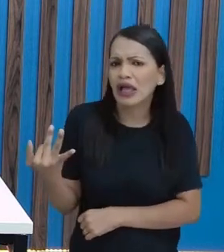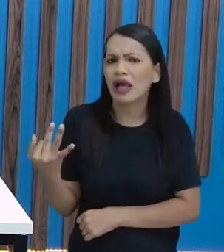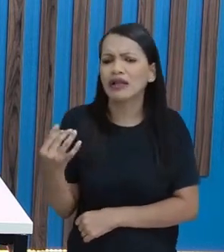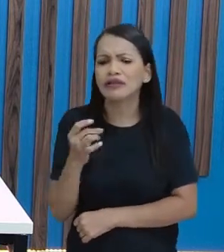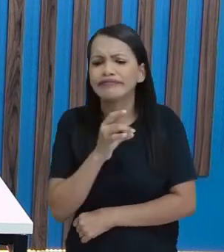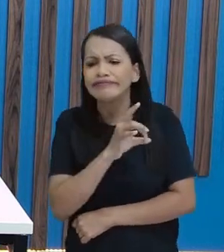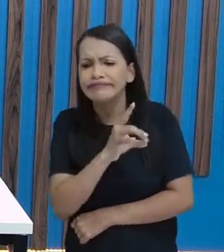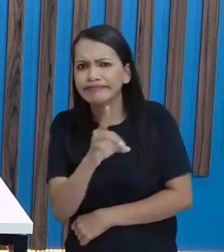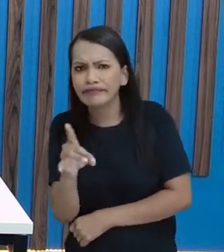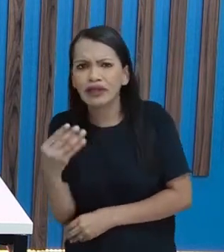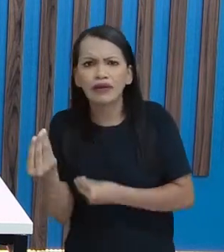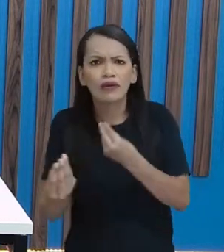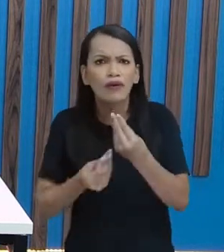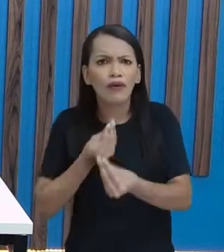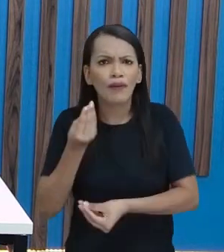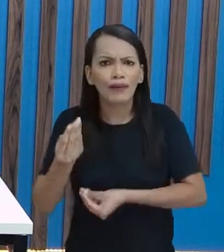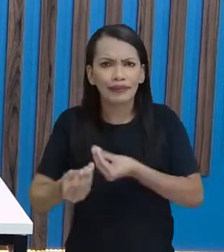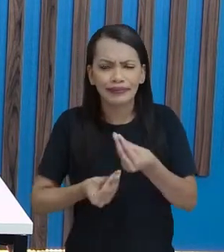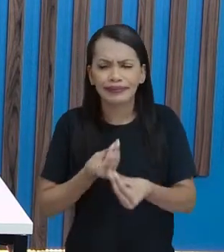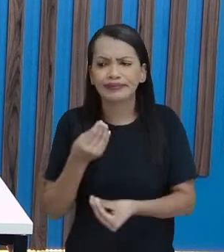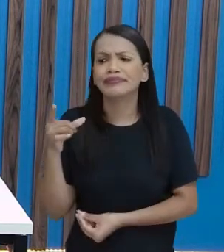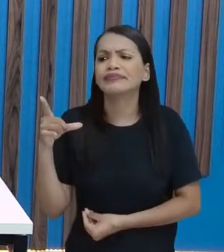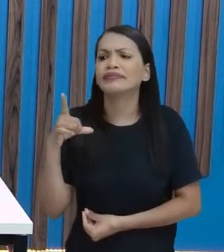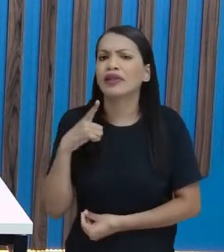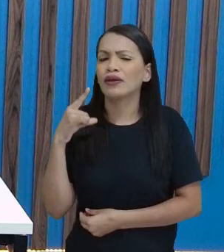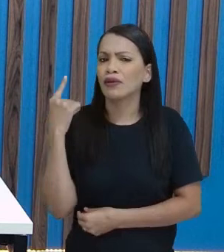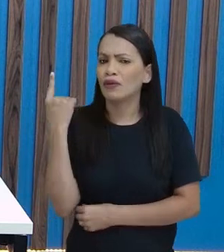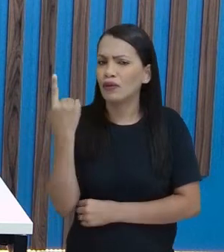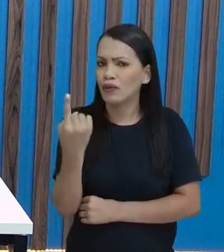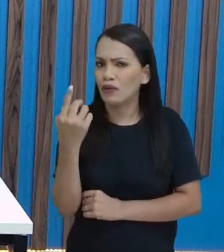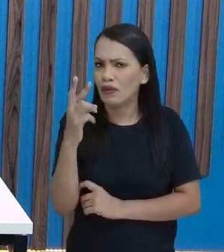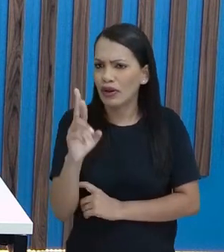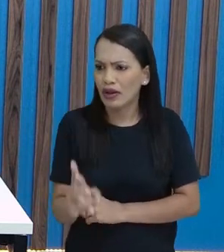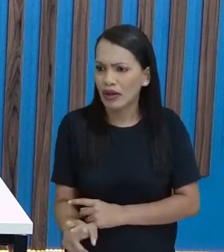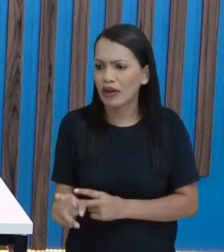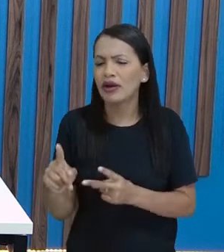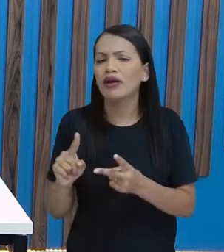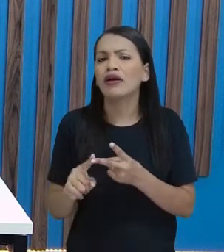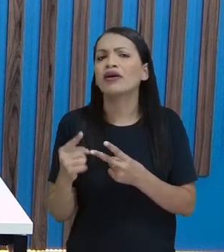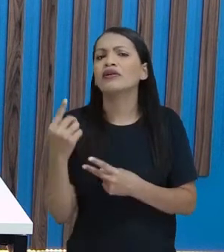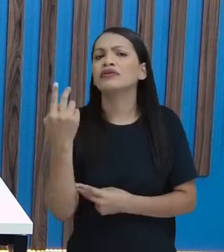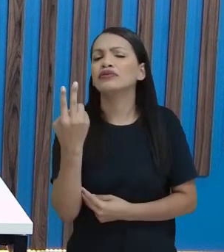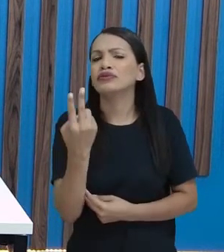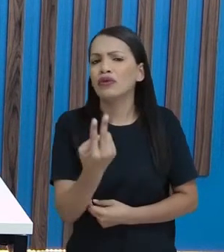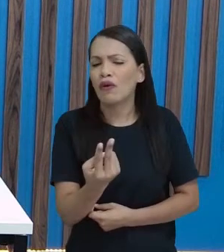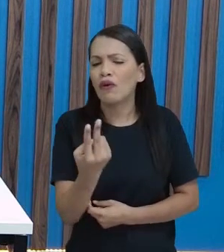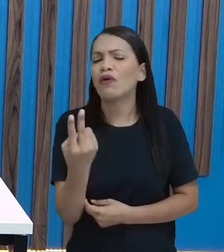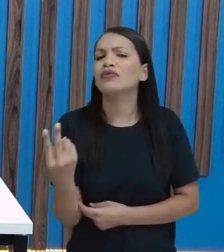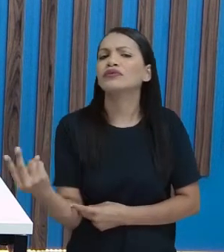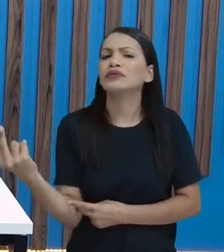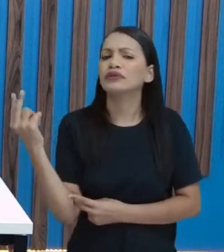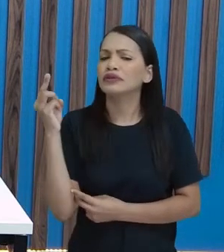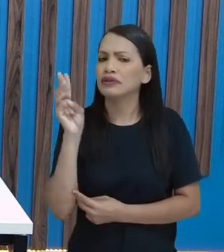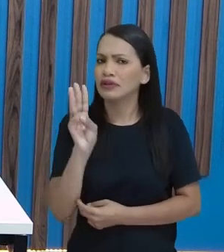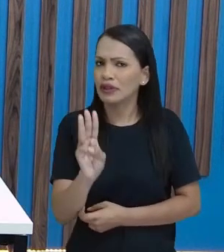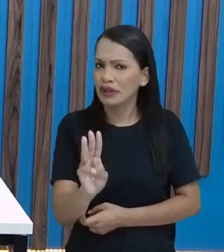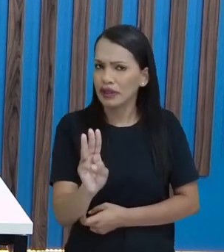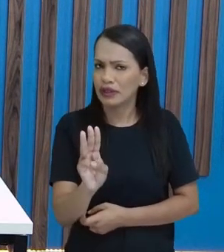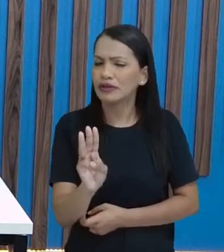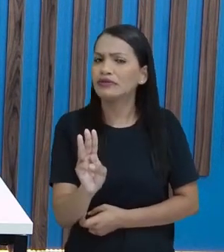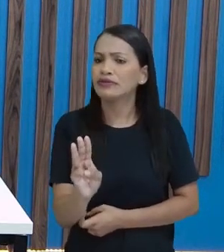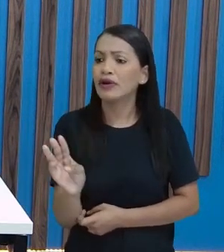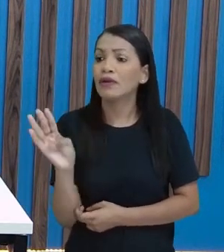um? Contando. Ele tem R$1, mais um faz 2, mais um faz 3, com mais